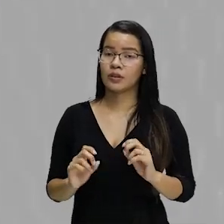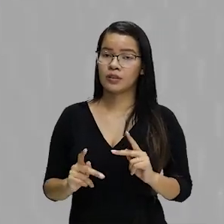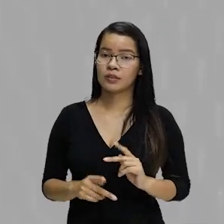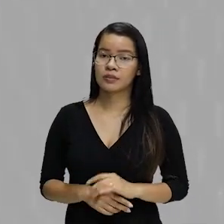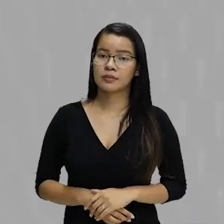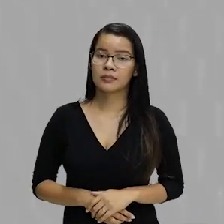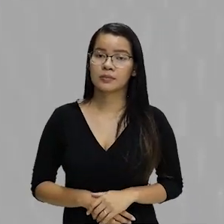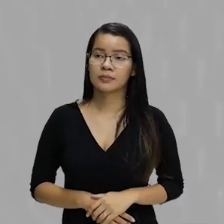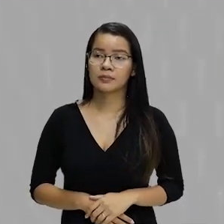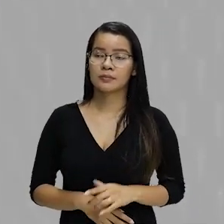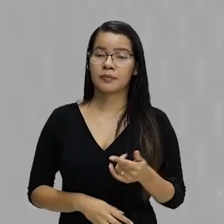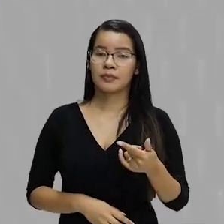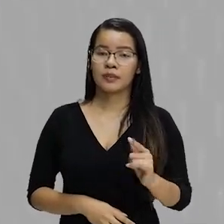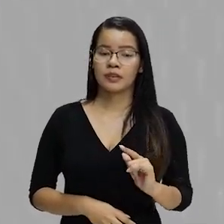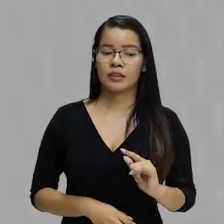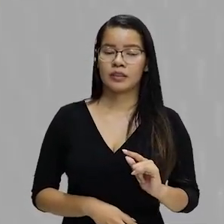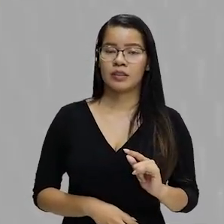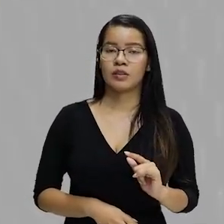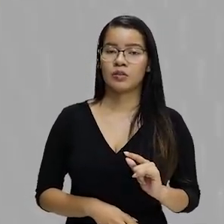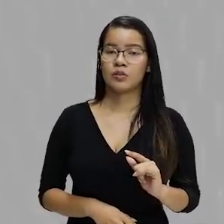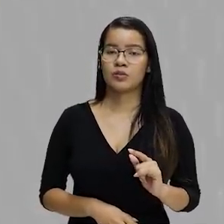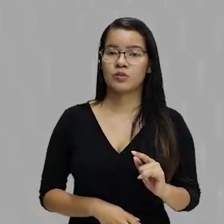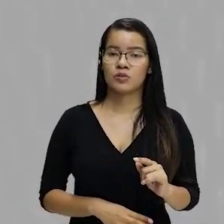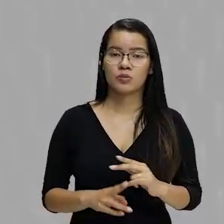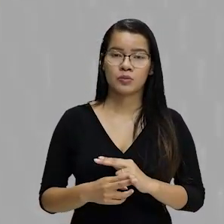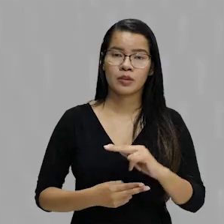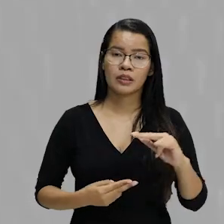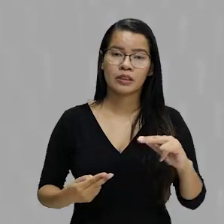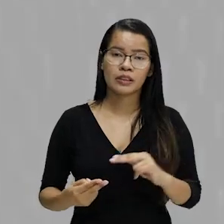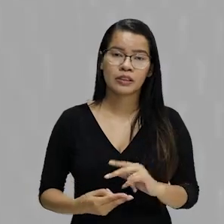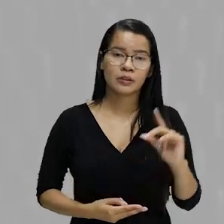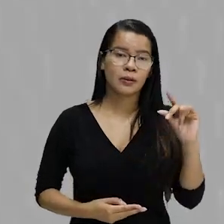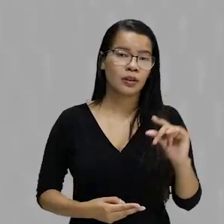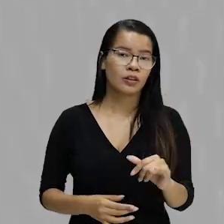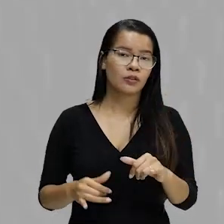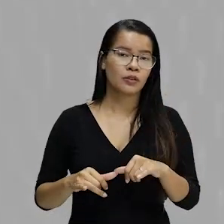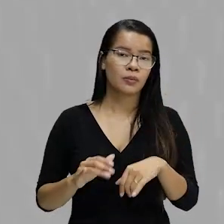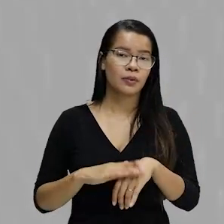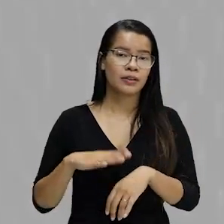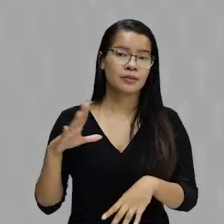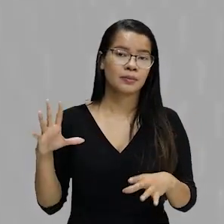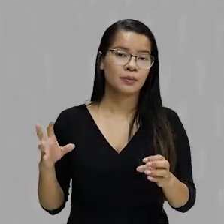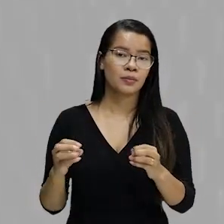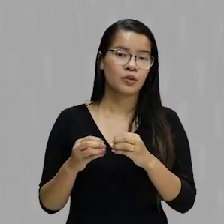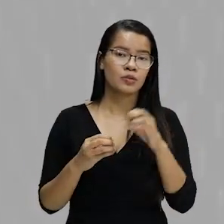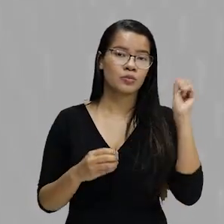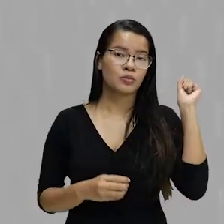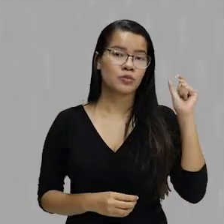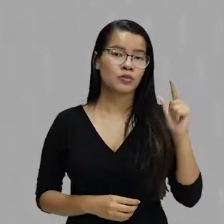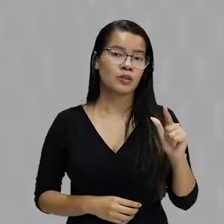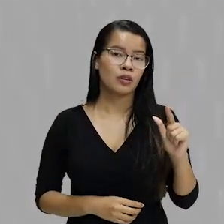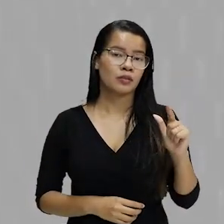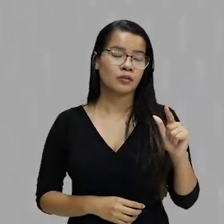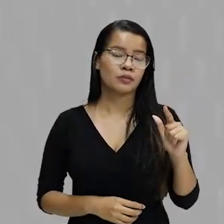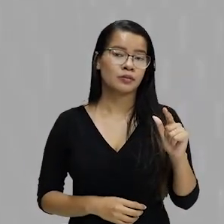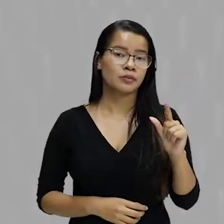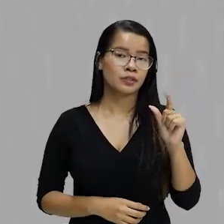Certo? De novo, aqueles planetas menores que ficam mais próximos do Sol são os